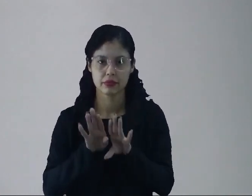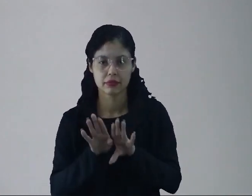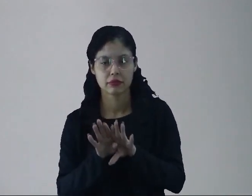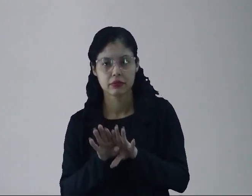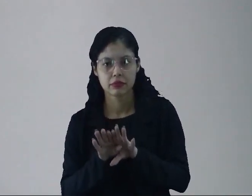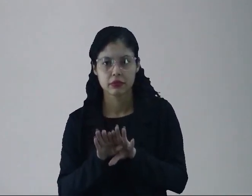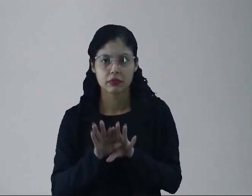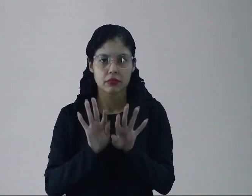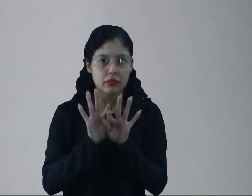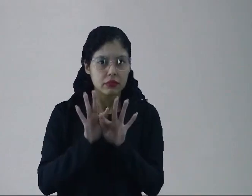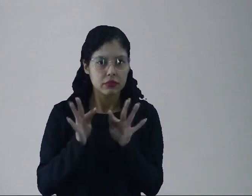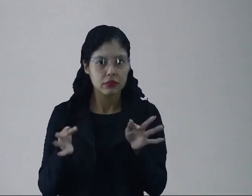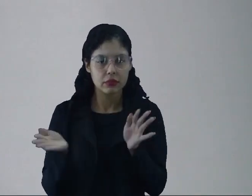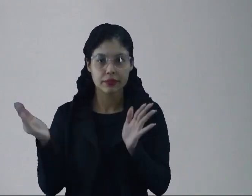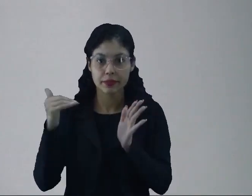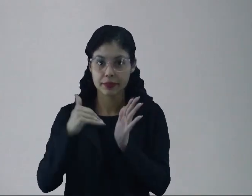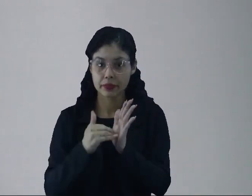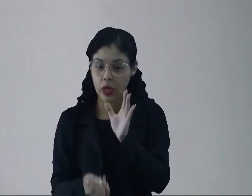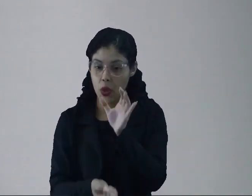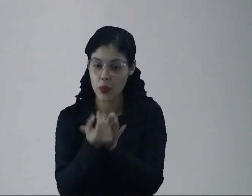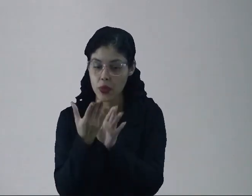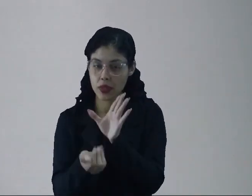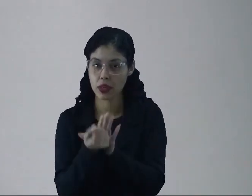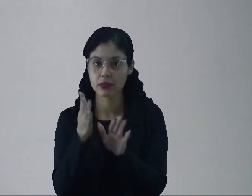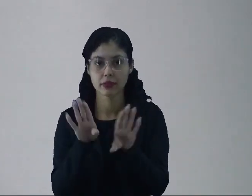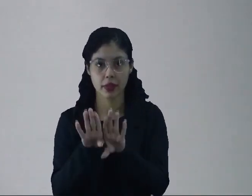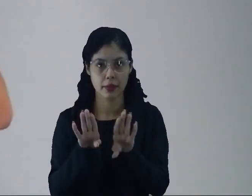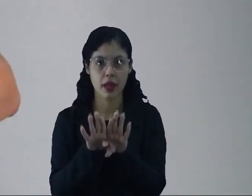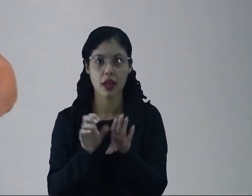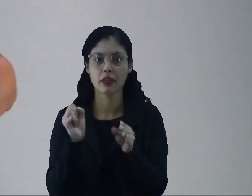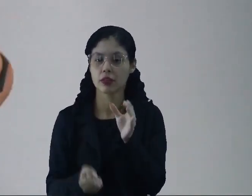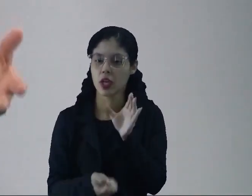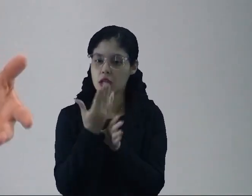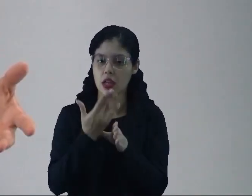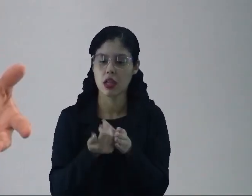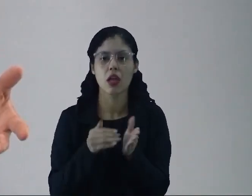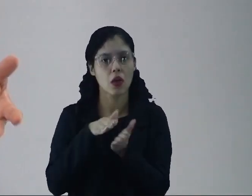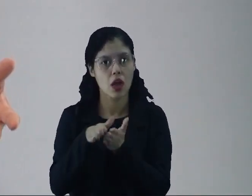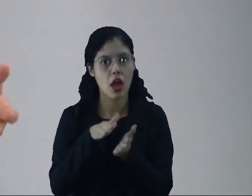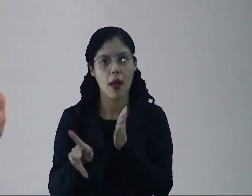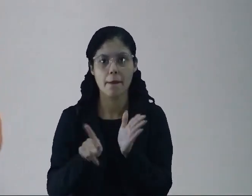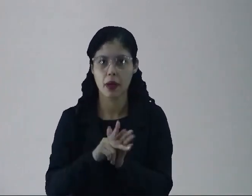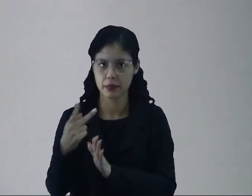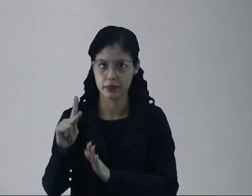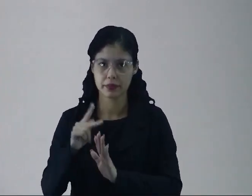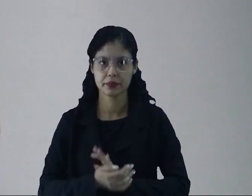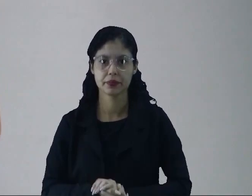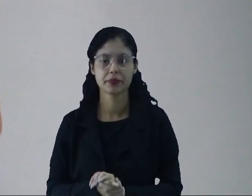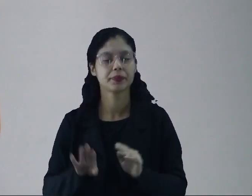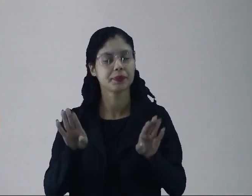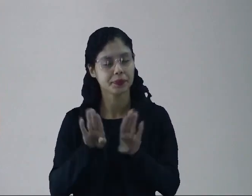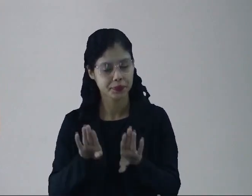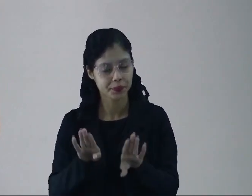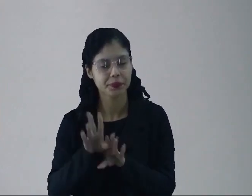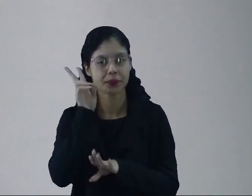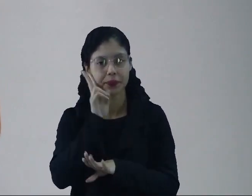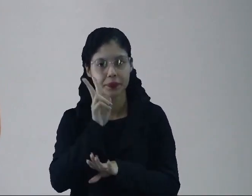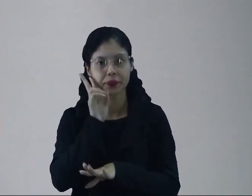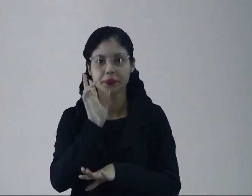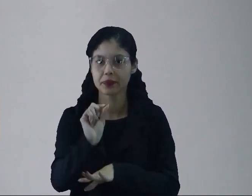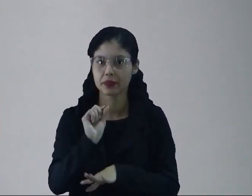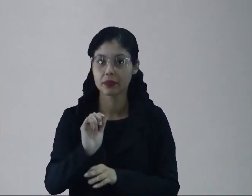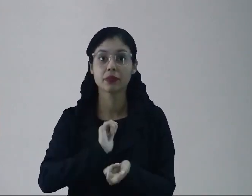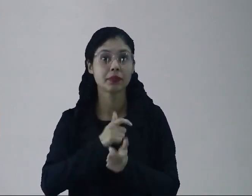para organismos mais simples, até de reprodução, porque esses organismos vão gerar cópias deles mesmos, ok? Mas é só para lembrar